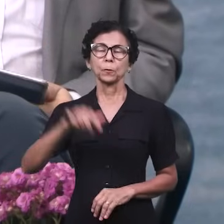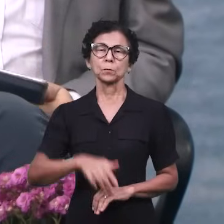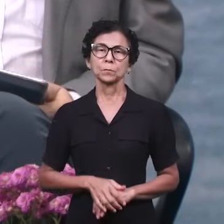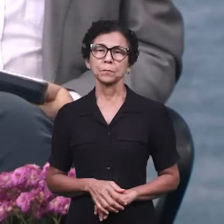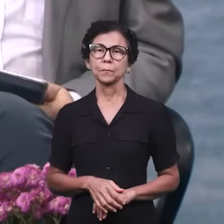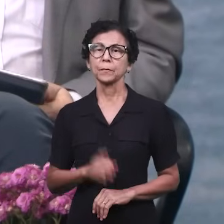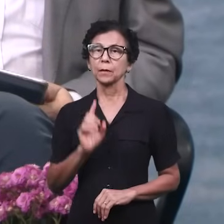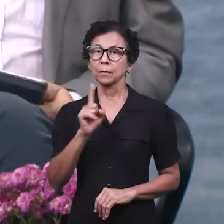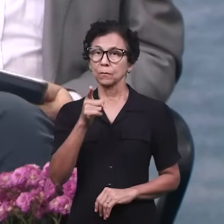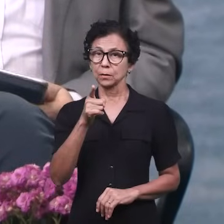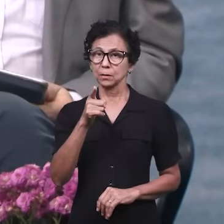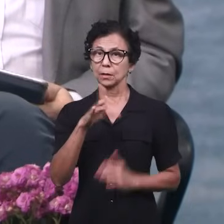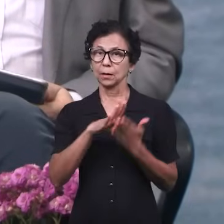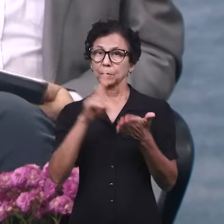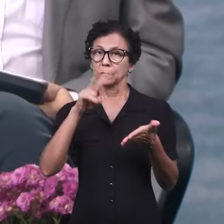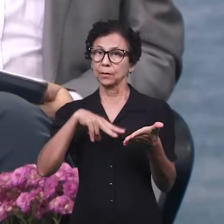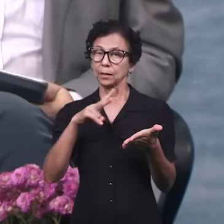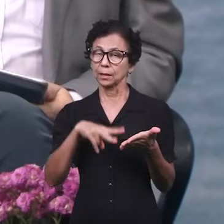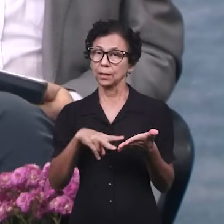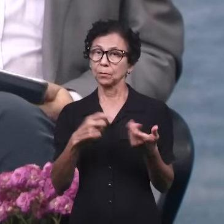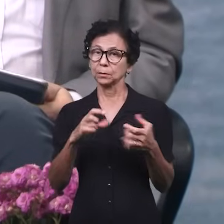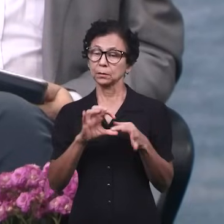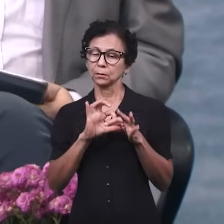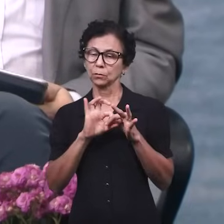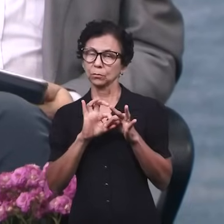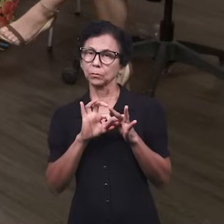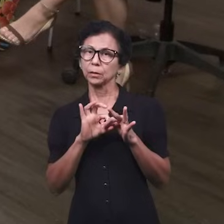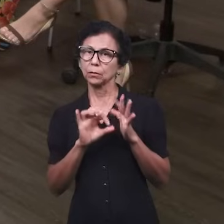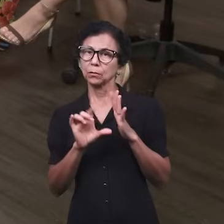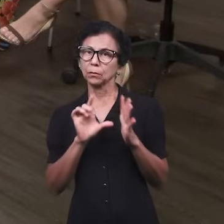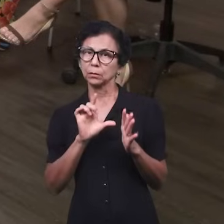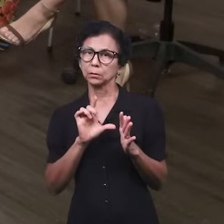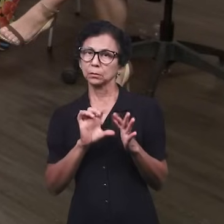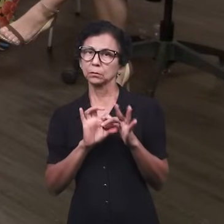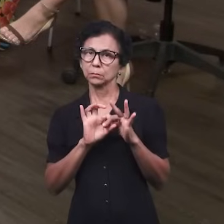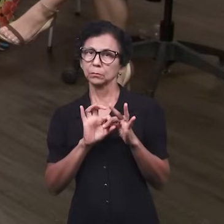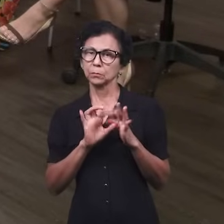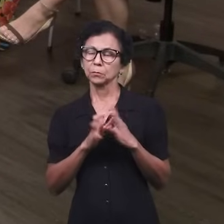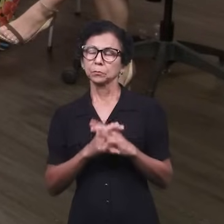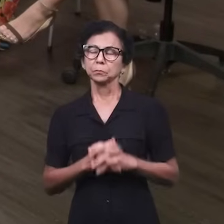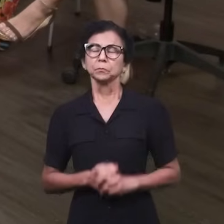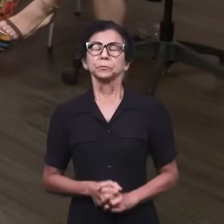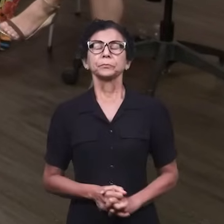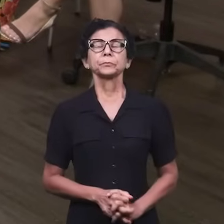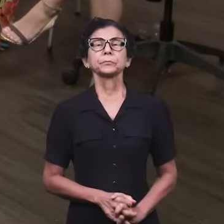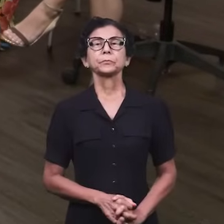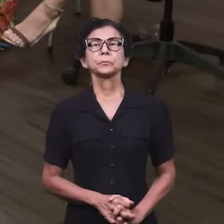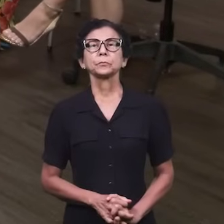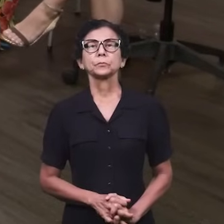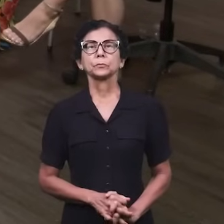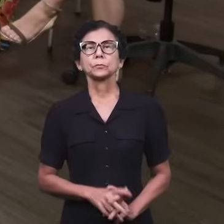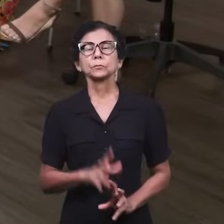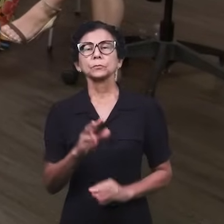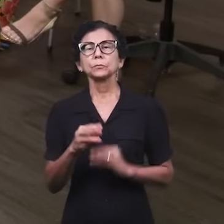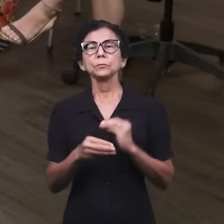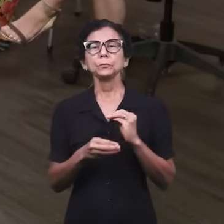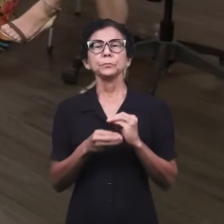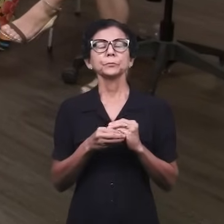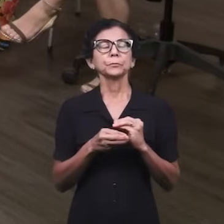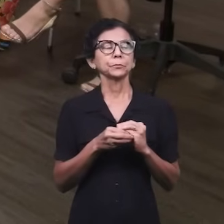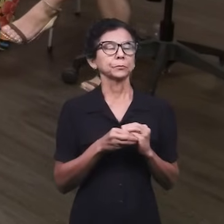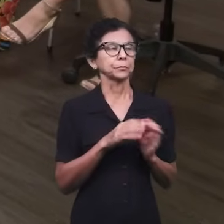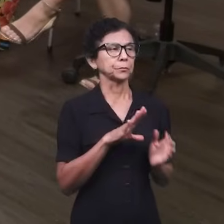Bíblia assegure-se de estar em comunhão com Deus antes Amém eu queria fazer um um uma adendo aqui